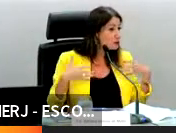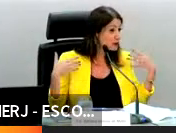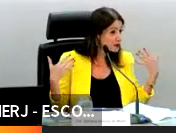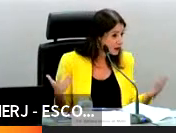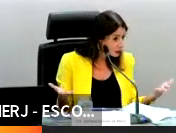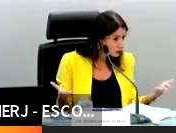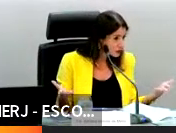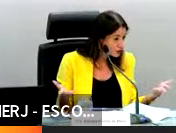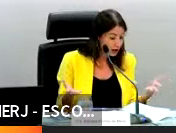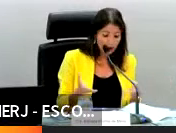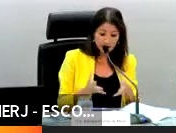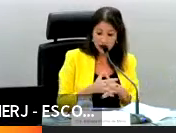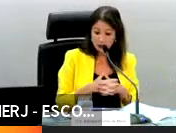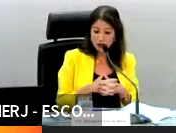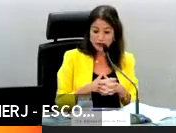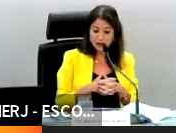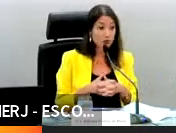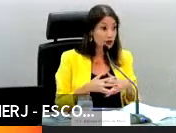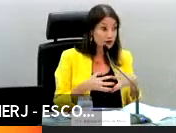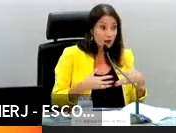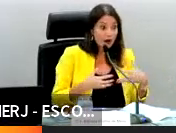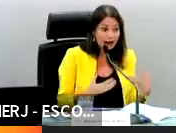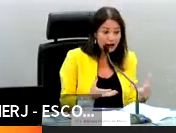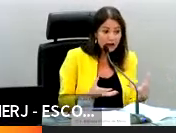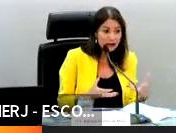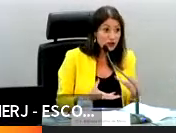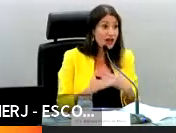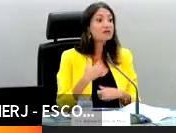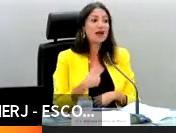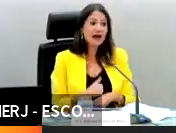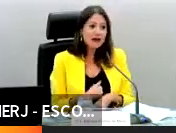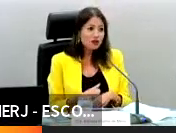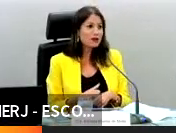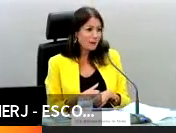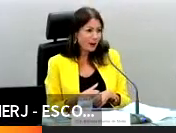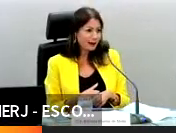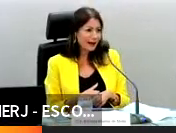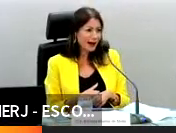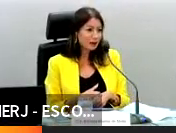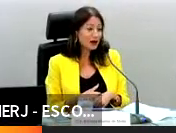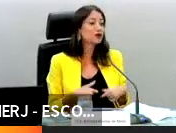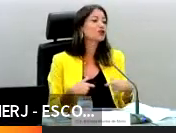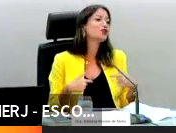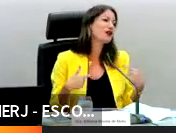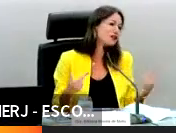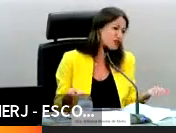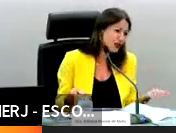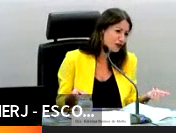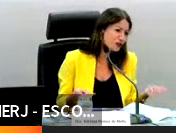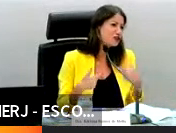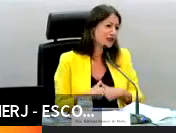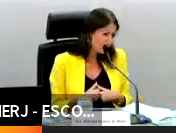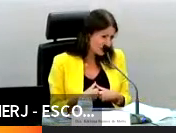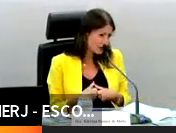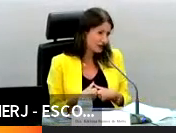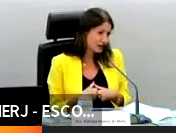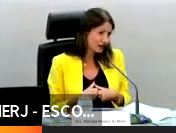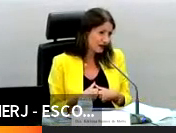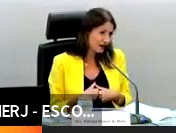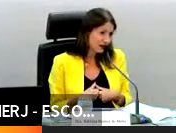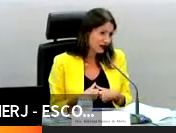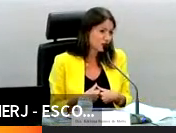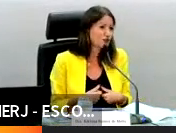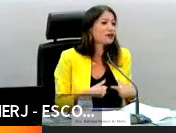belíssimo ver o crescimento das pesquisadoras ao lerem esses dados e elas também se impactarem, porque quando a gente fala de gênero, a gente fala da nossa